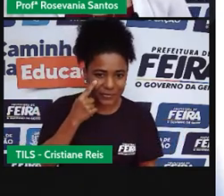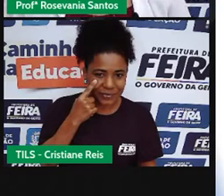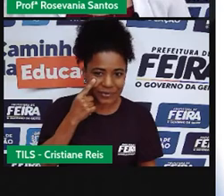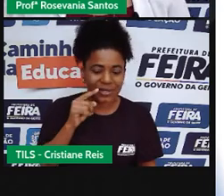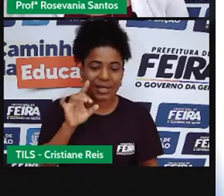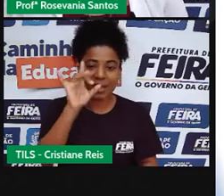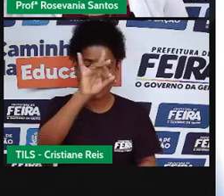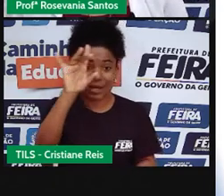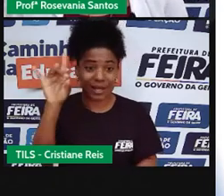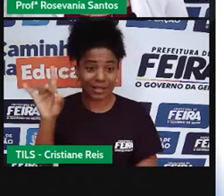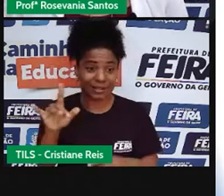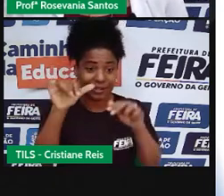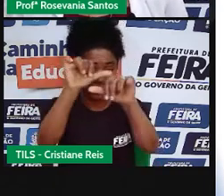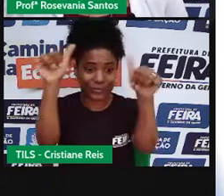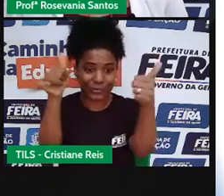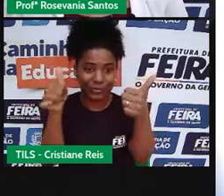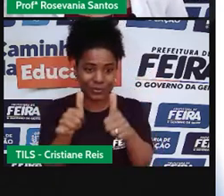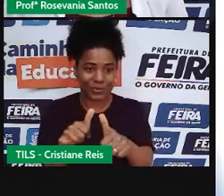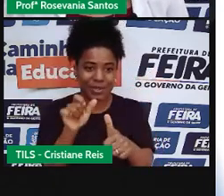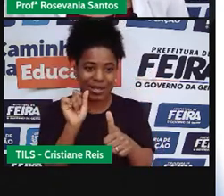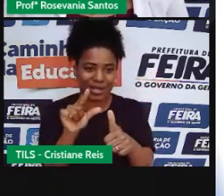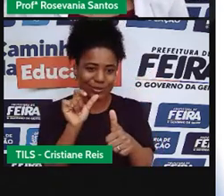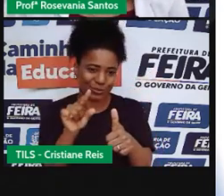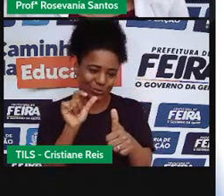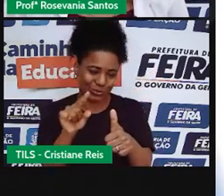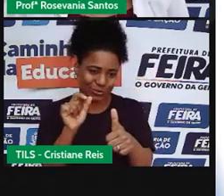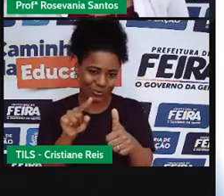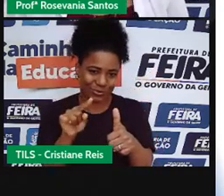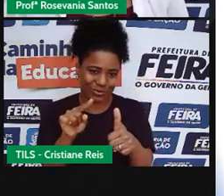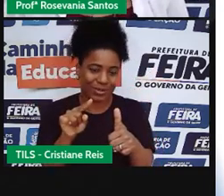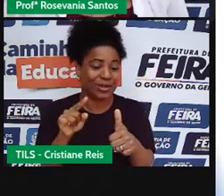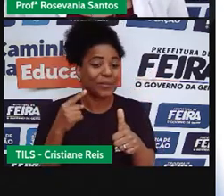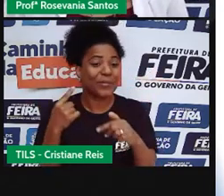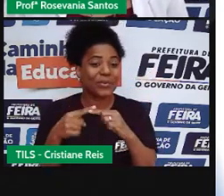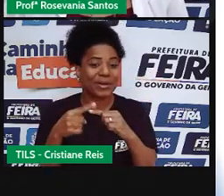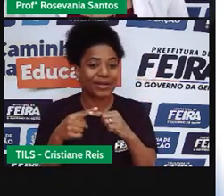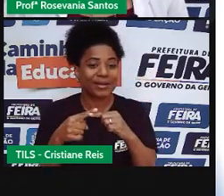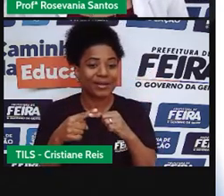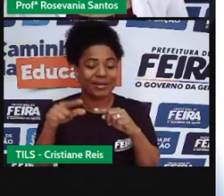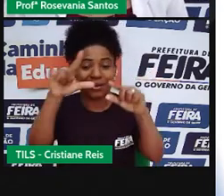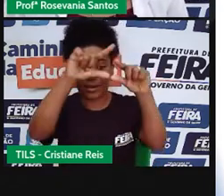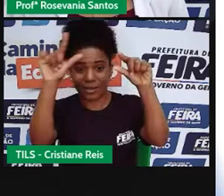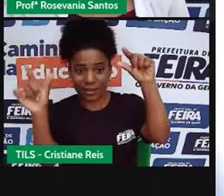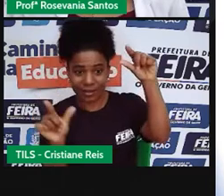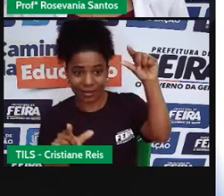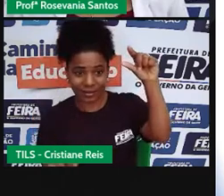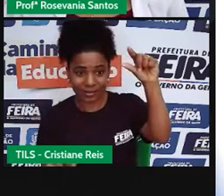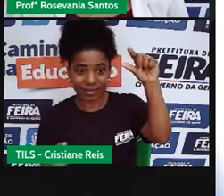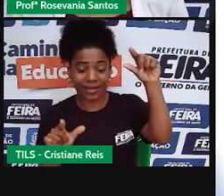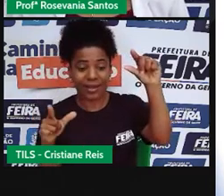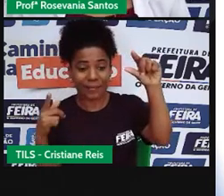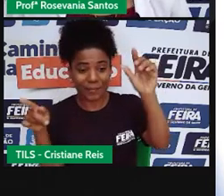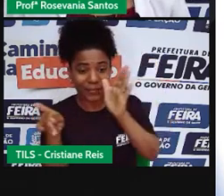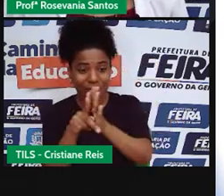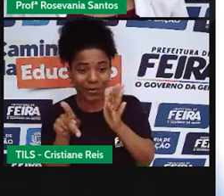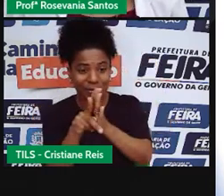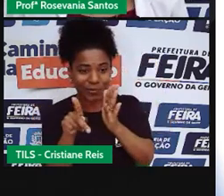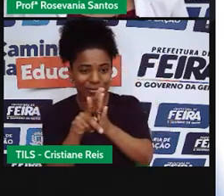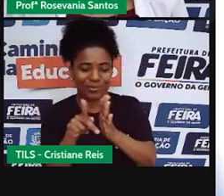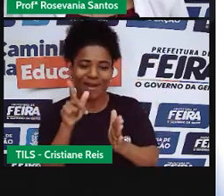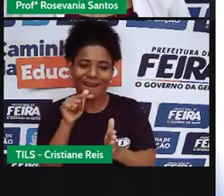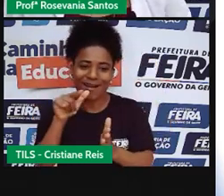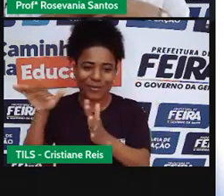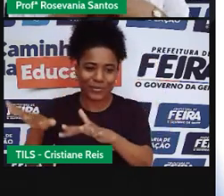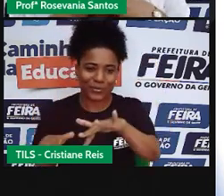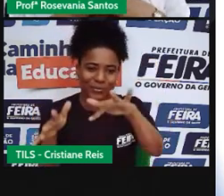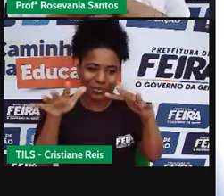e automaticamente ele vai sofrer influência do Oceano Atlântico, então, compreende a faixa litorânea. Aquela que eu